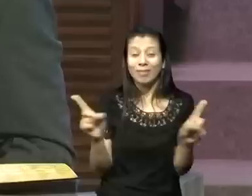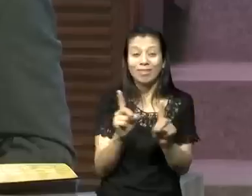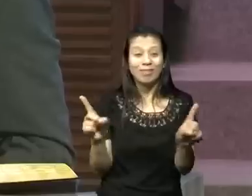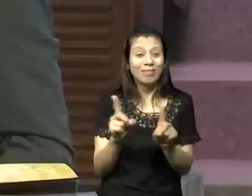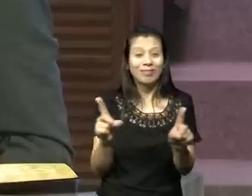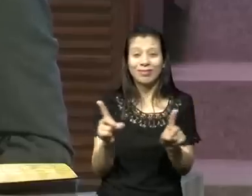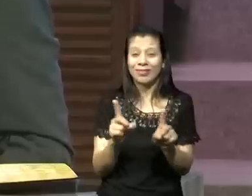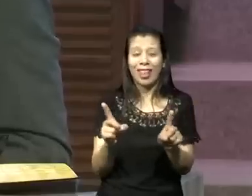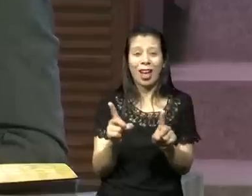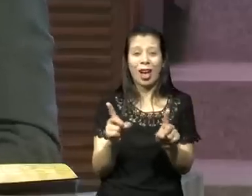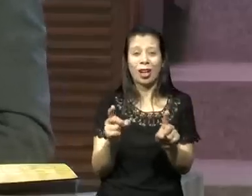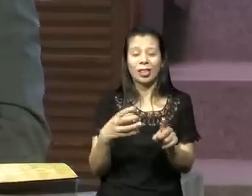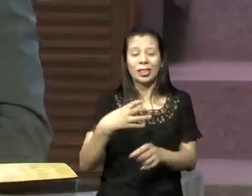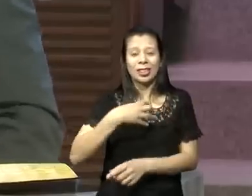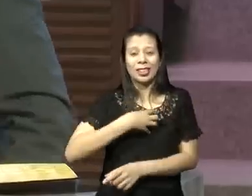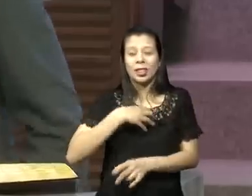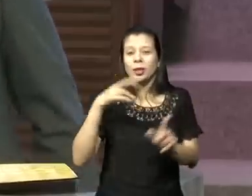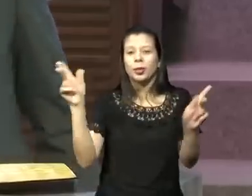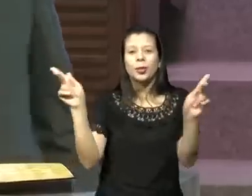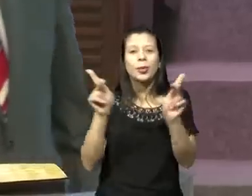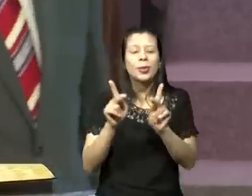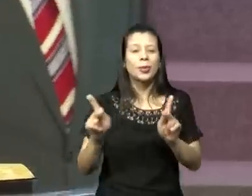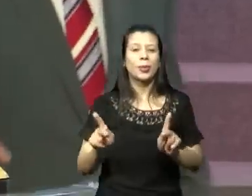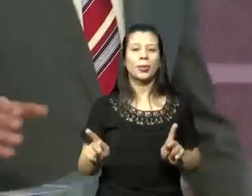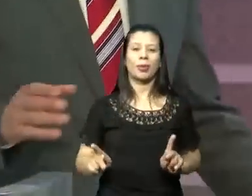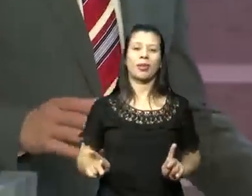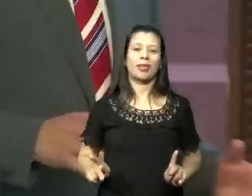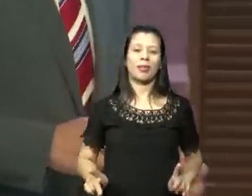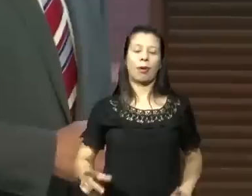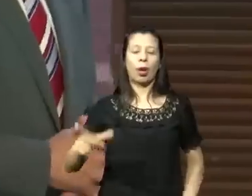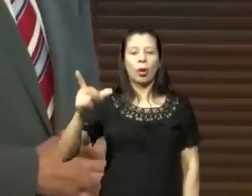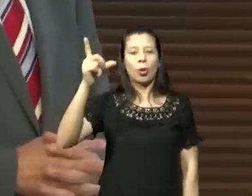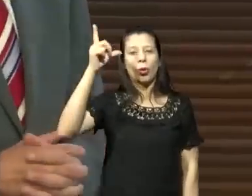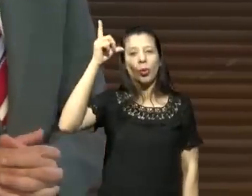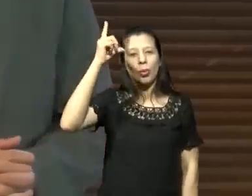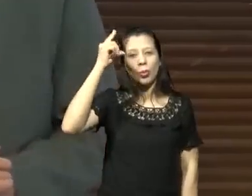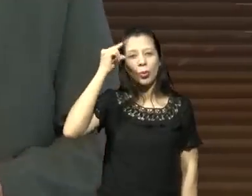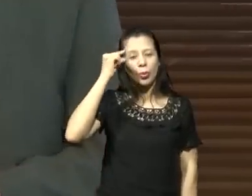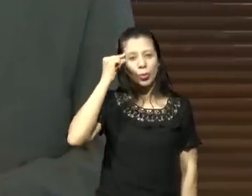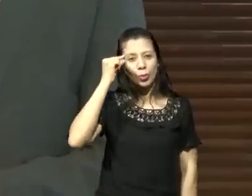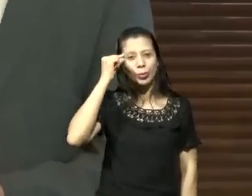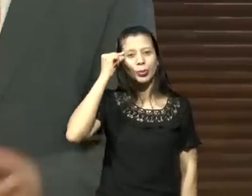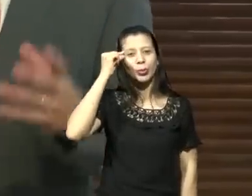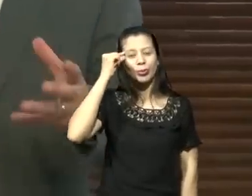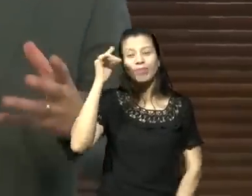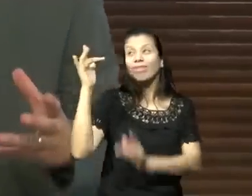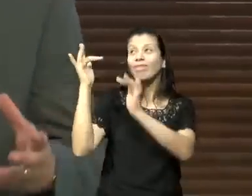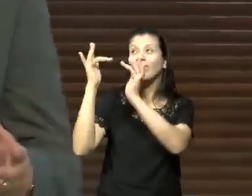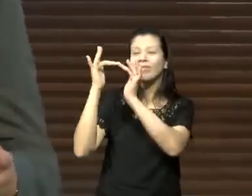hoje se trabalha muito para amenizar a culpa a culpa